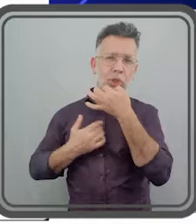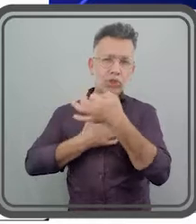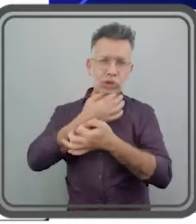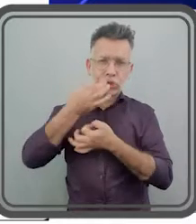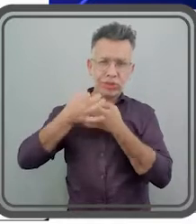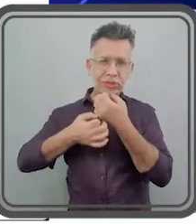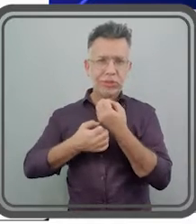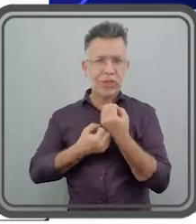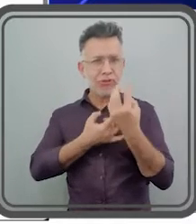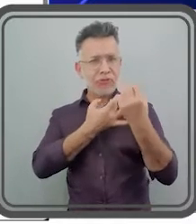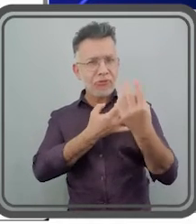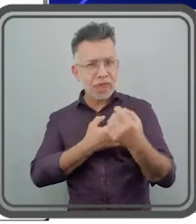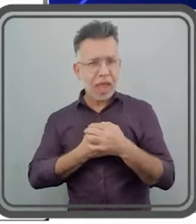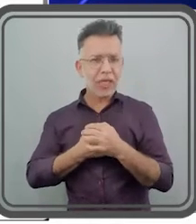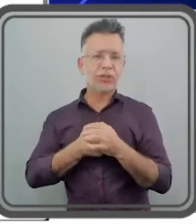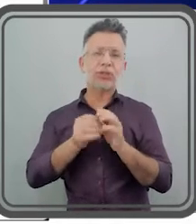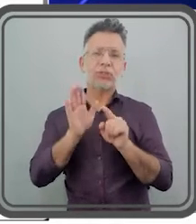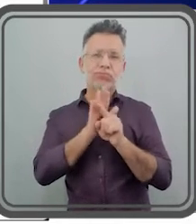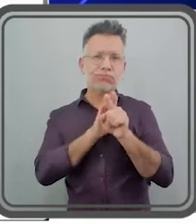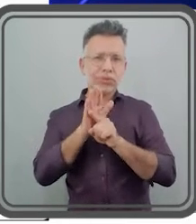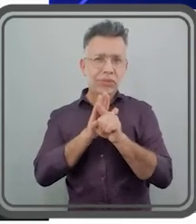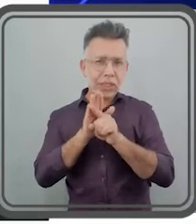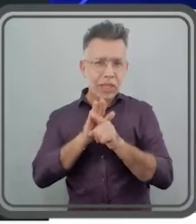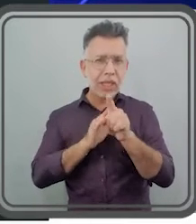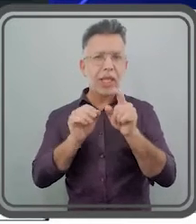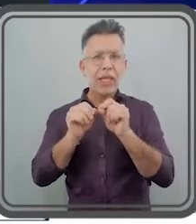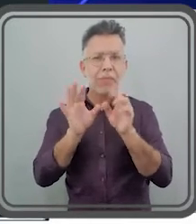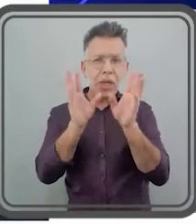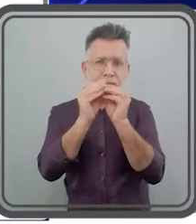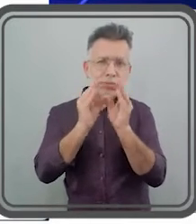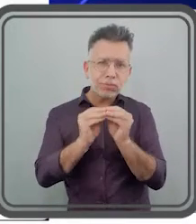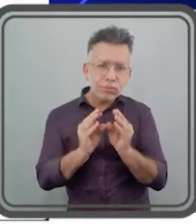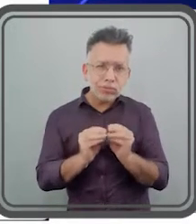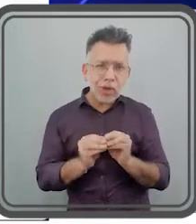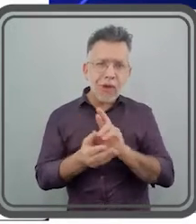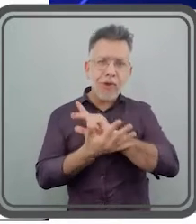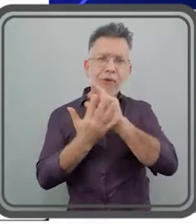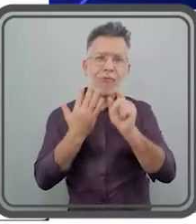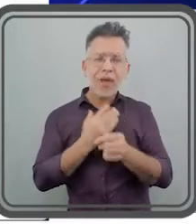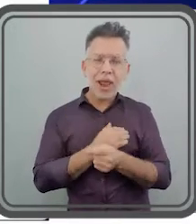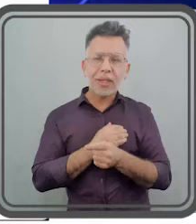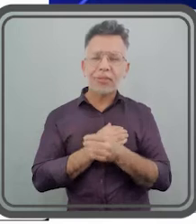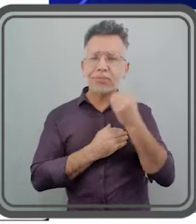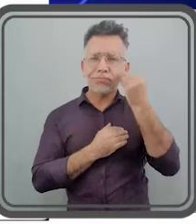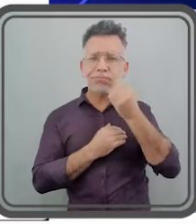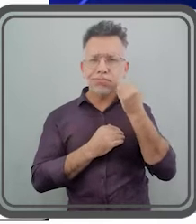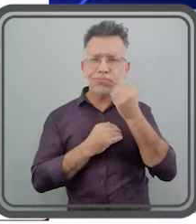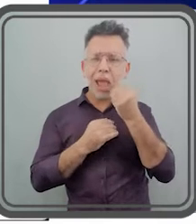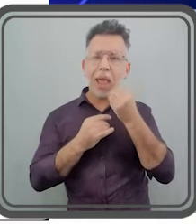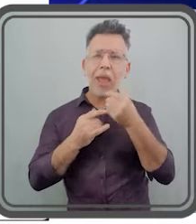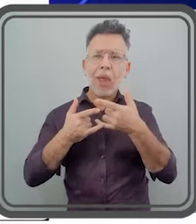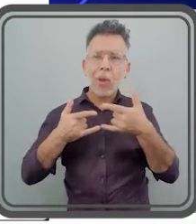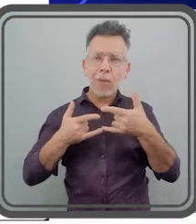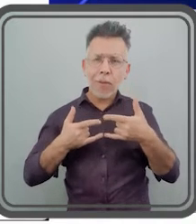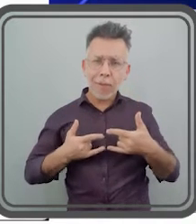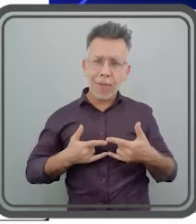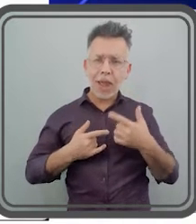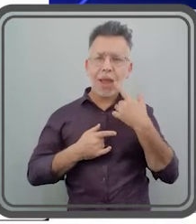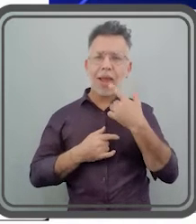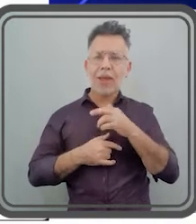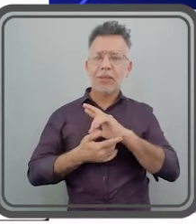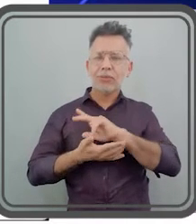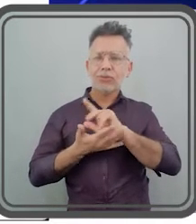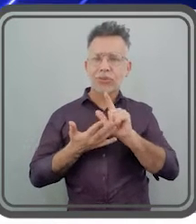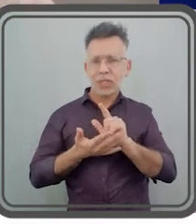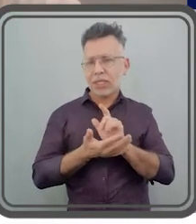dicas de viagem a meta buscador lá em cima aí você pode montar vários pacotes aqui de várias formas né vou deixar depois